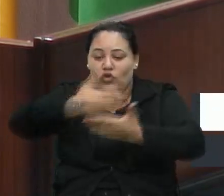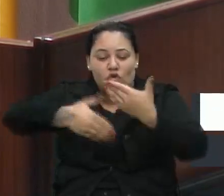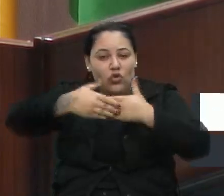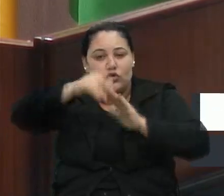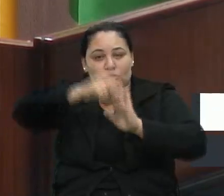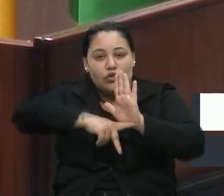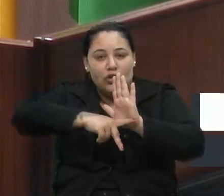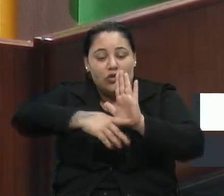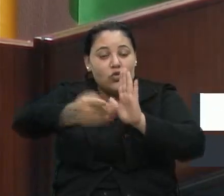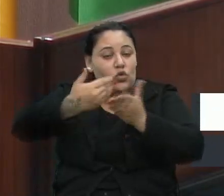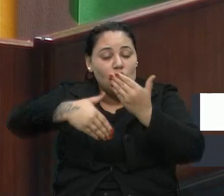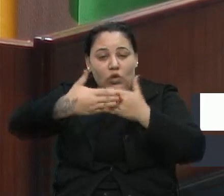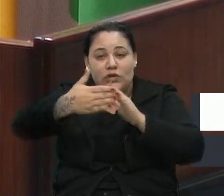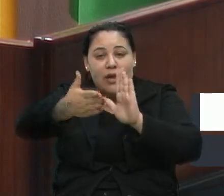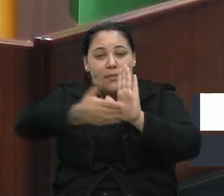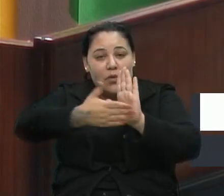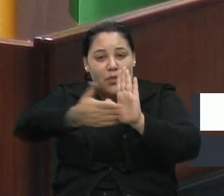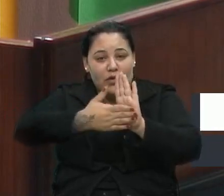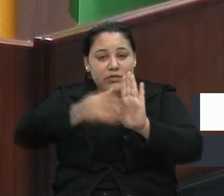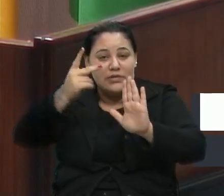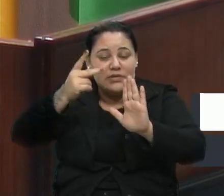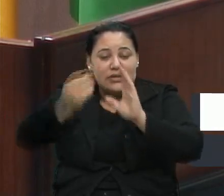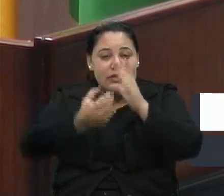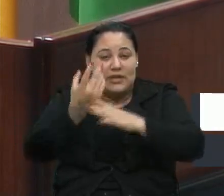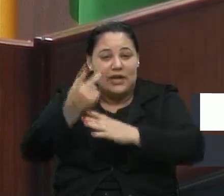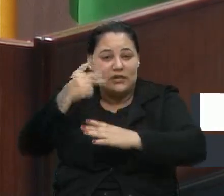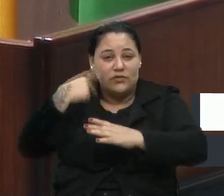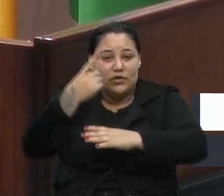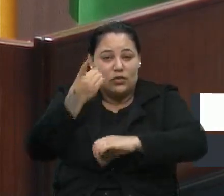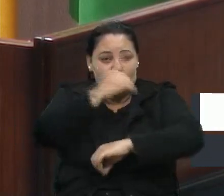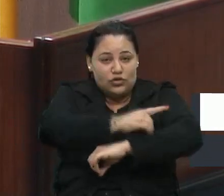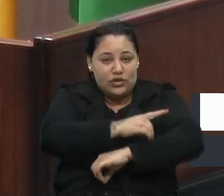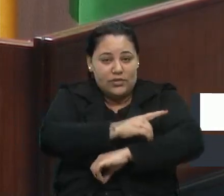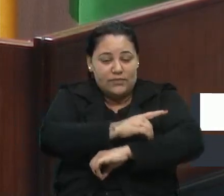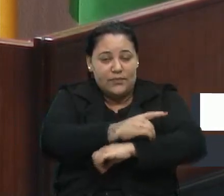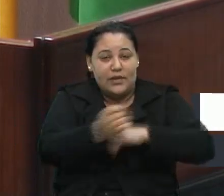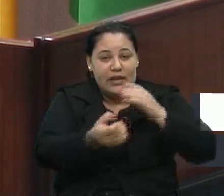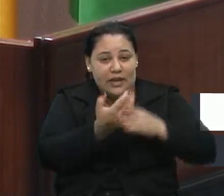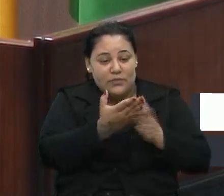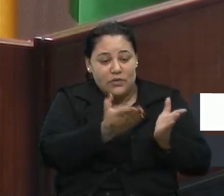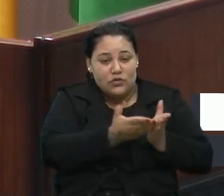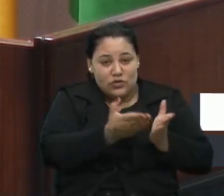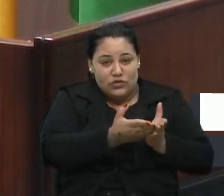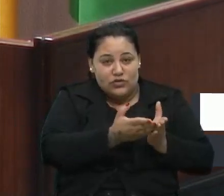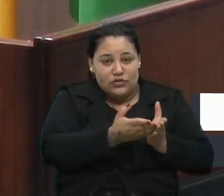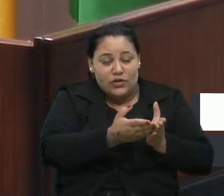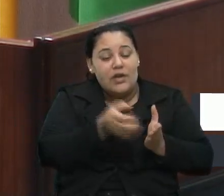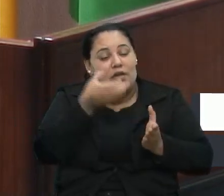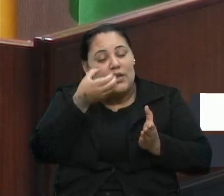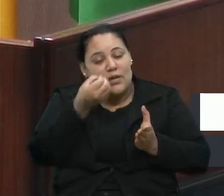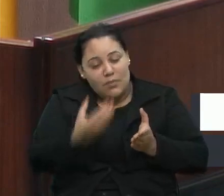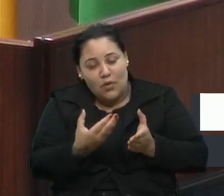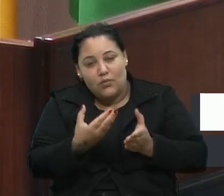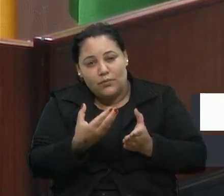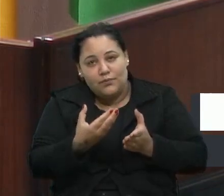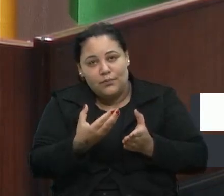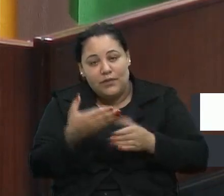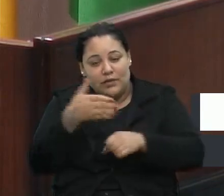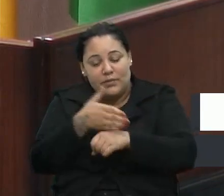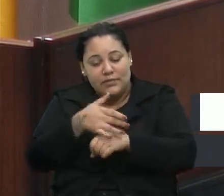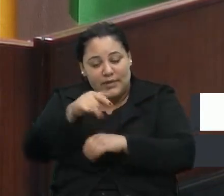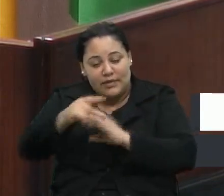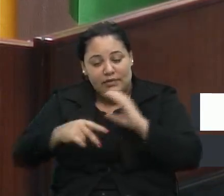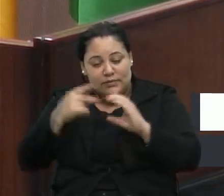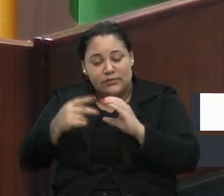essas propostas todas que foram encaminhadas aqui pelos estudantes e Que bom que elas venham efetivamente para casa estão todas